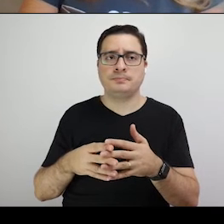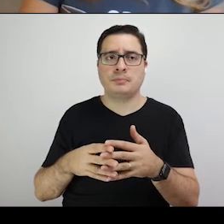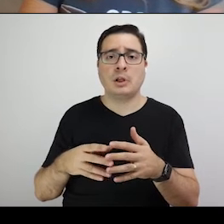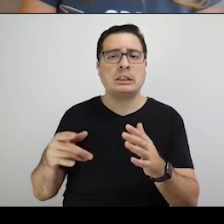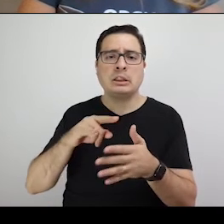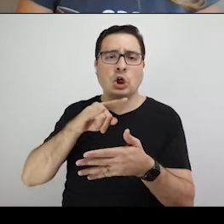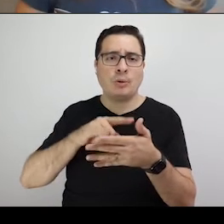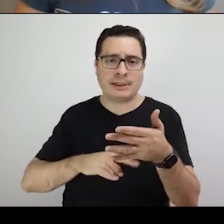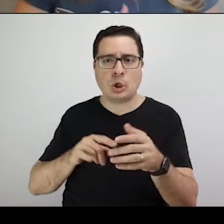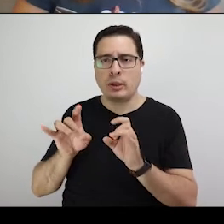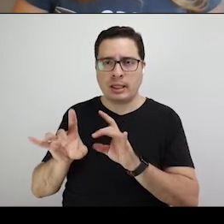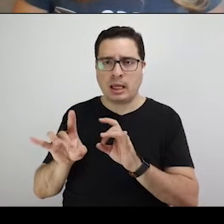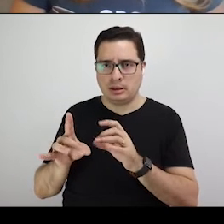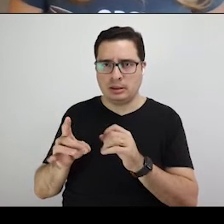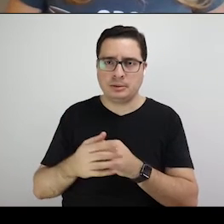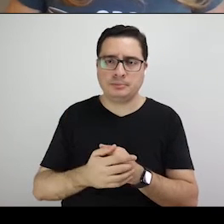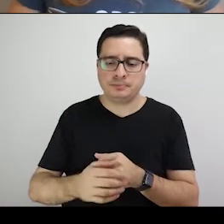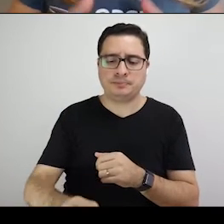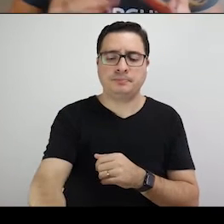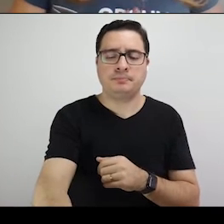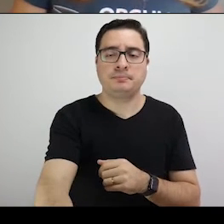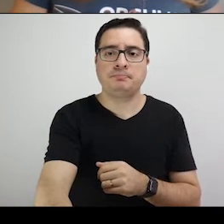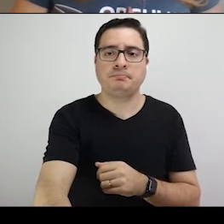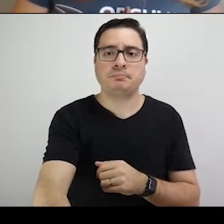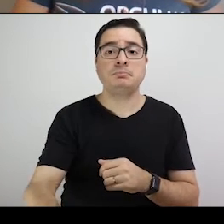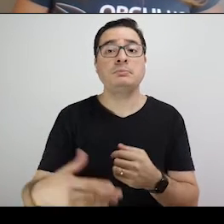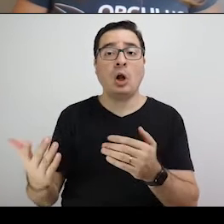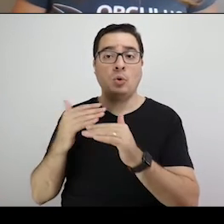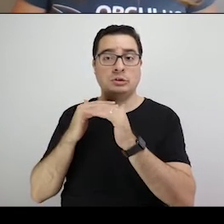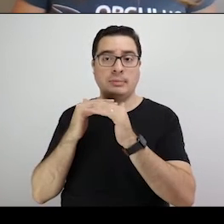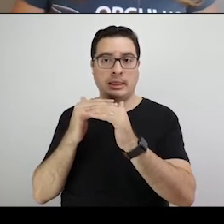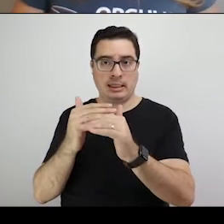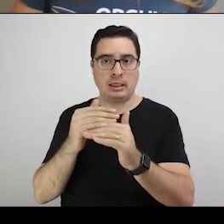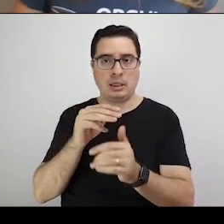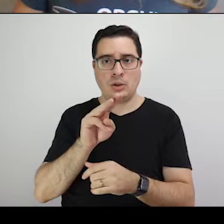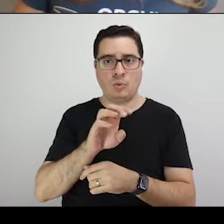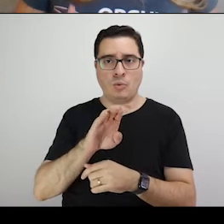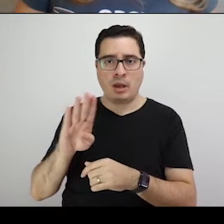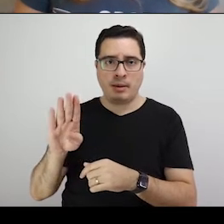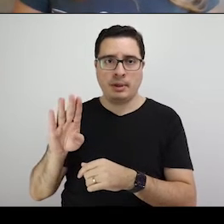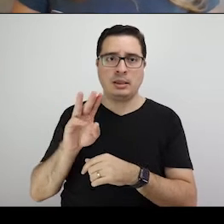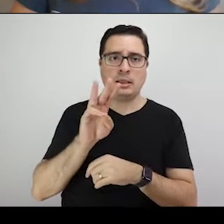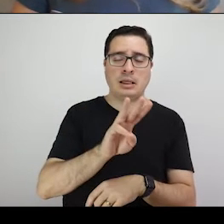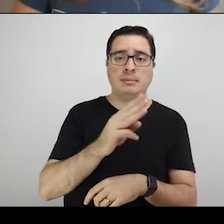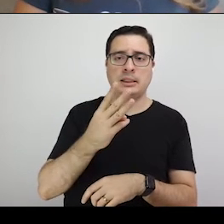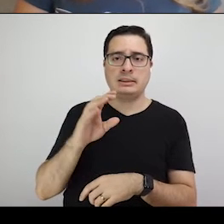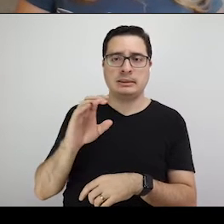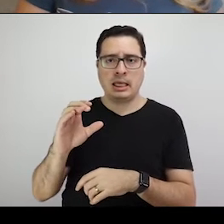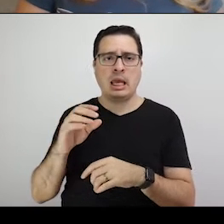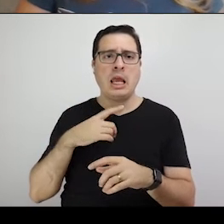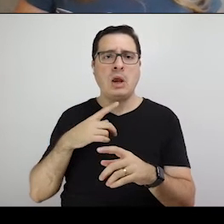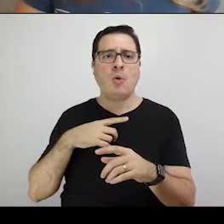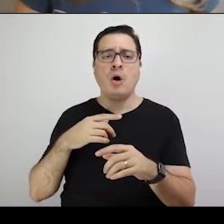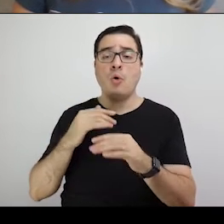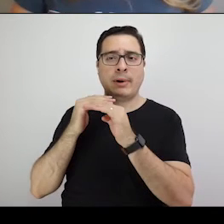documentação técnica. Então, os padrões web da WTC, a conformidade com os